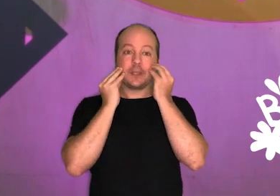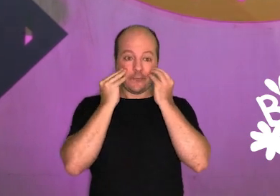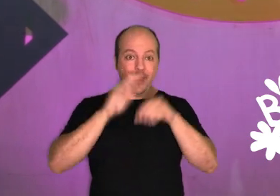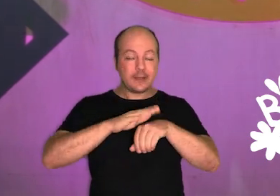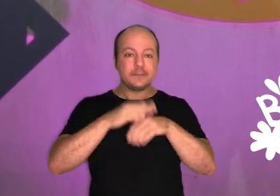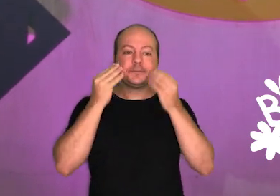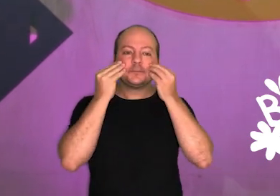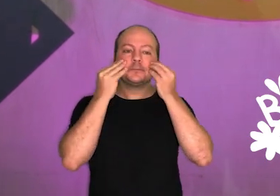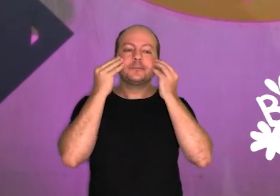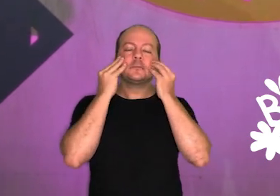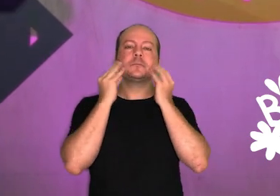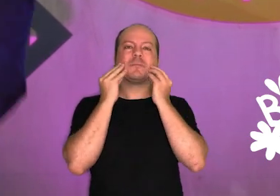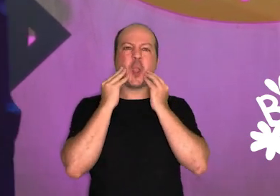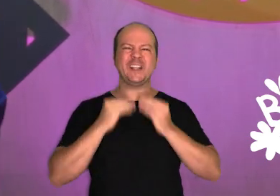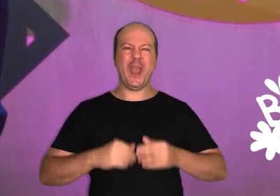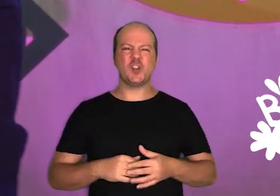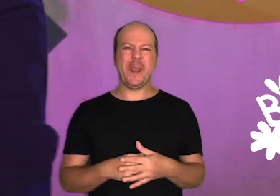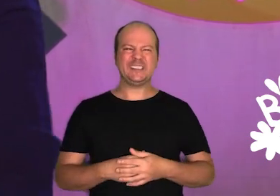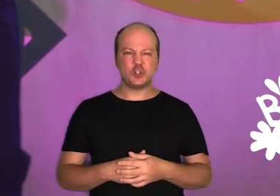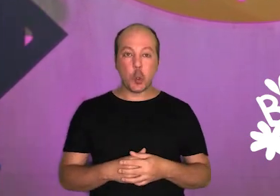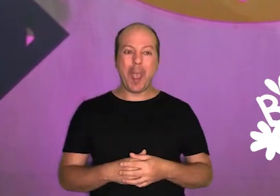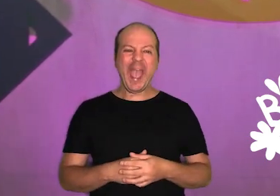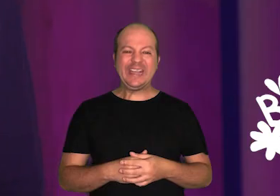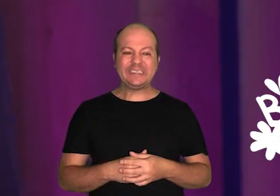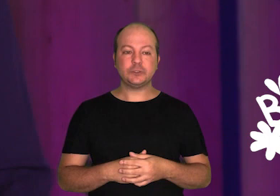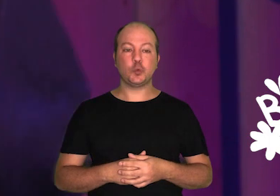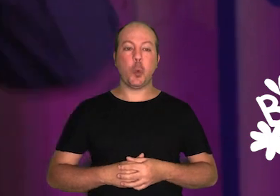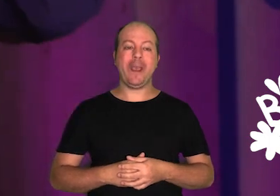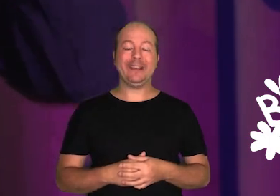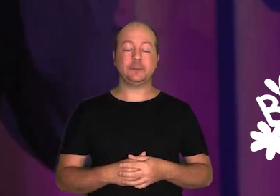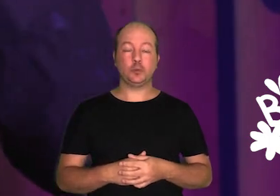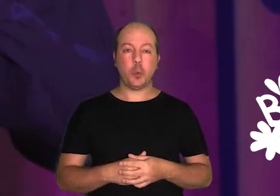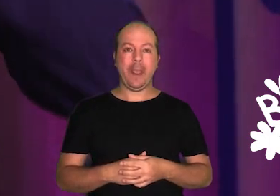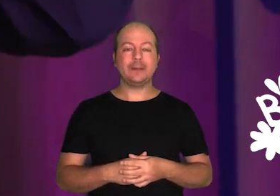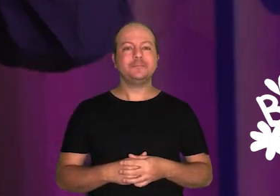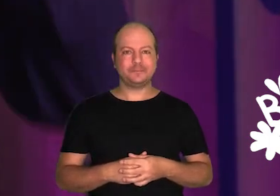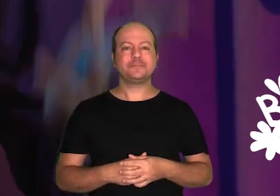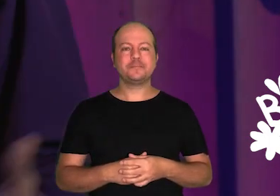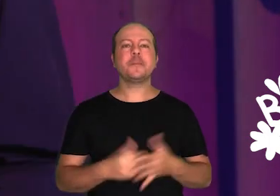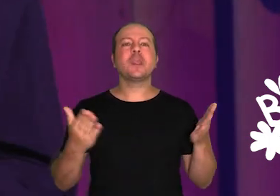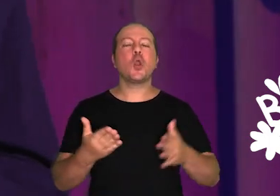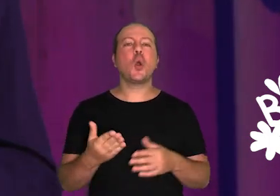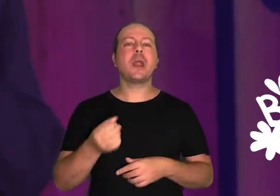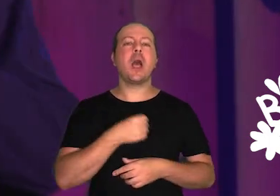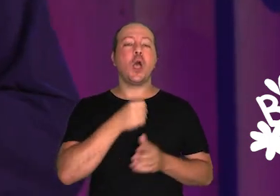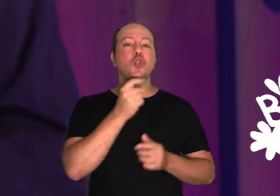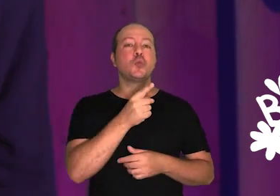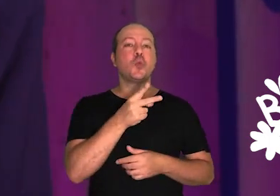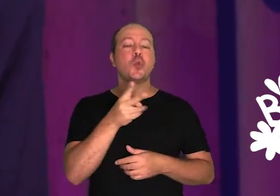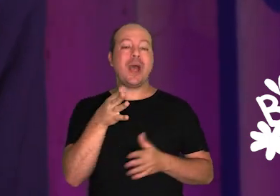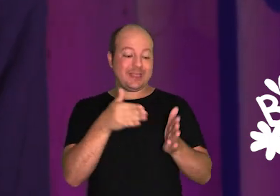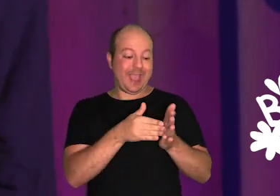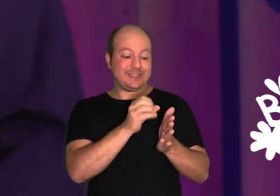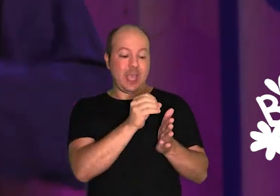Massagem. Que balança o rosto. E aí a gente vai fazer uma numeração de rosto de 0 a